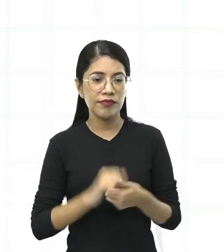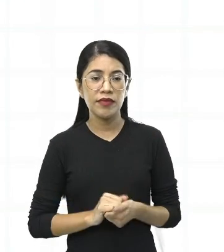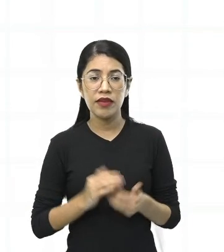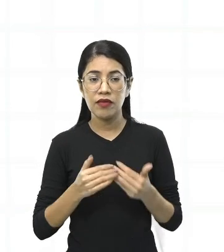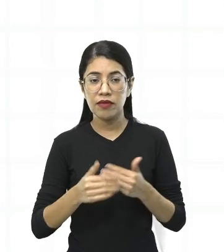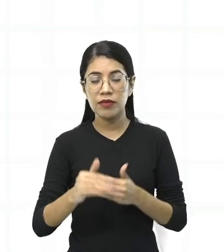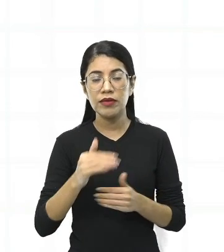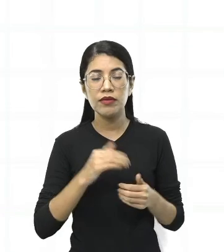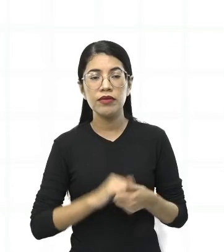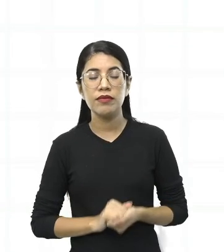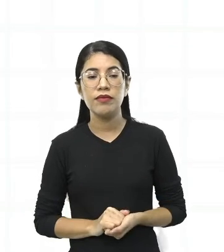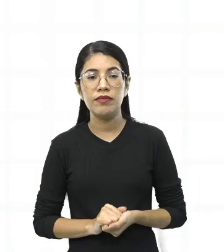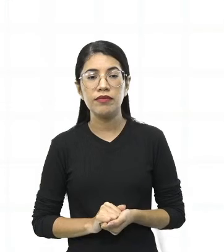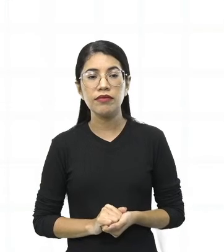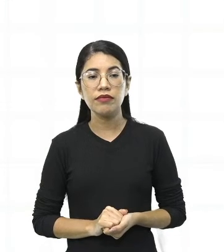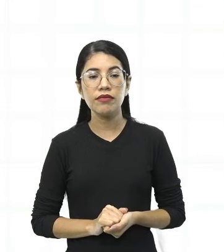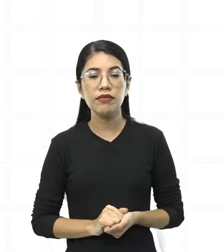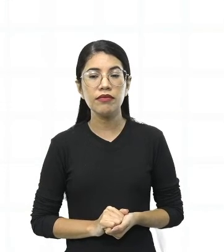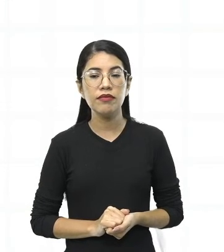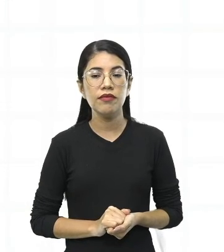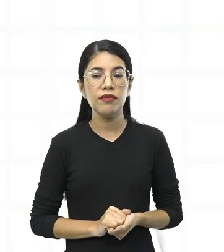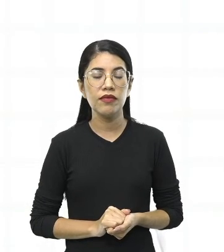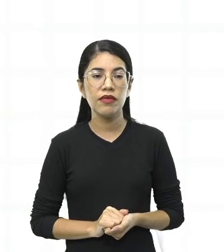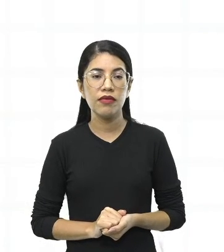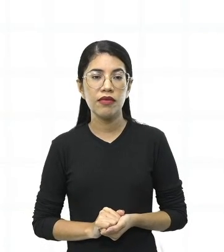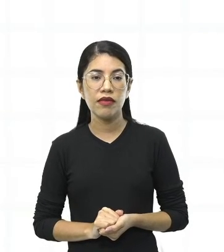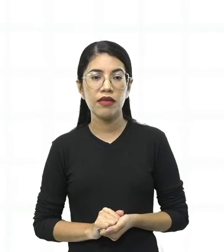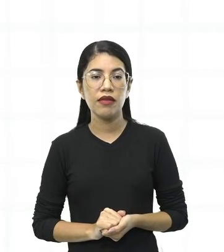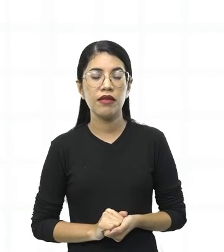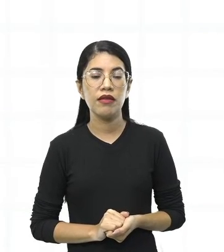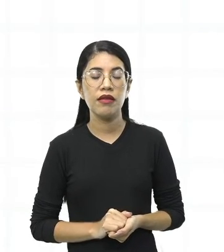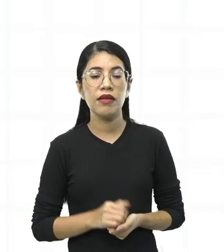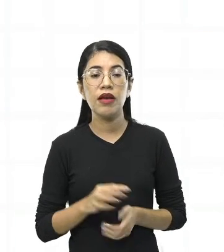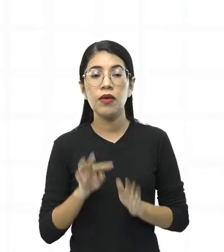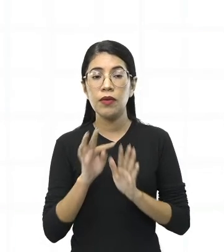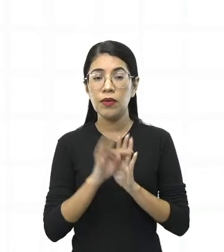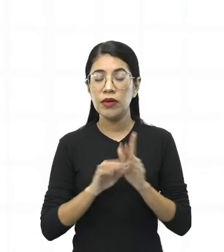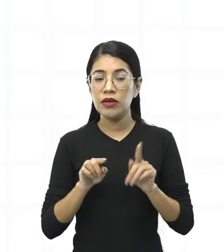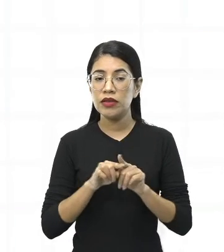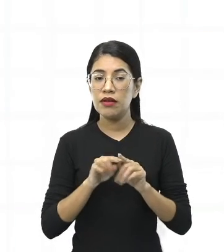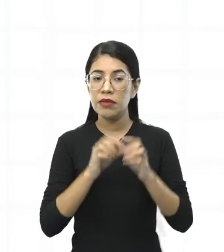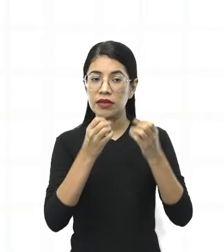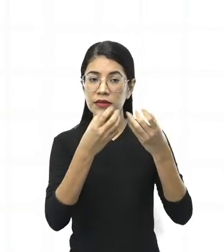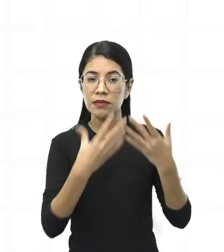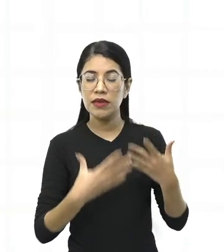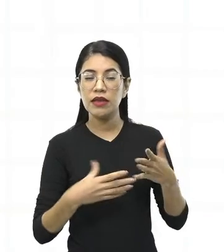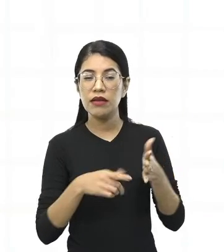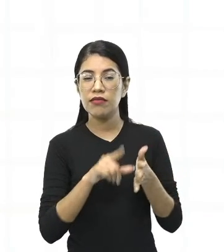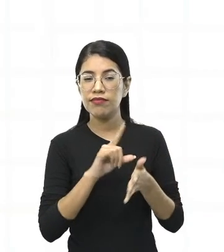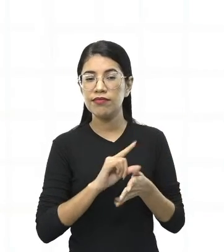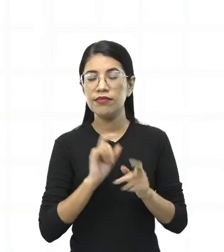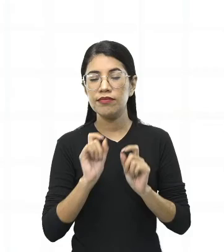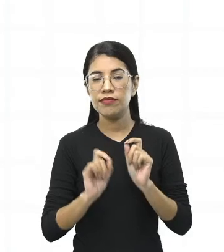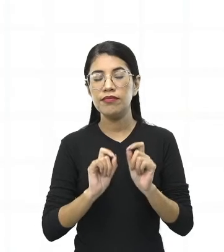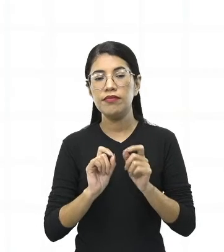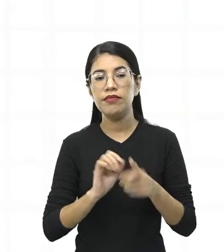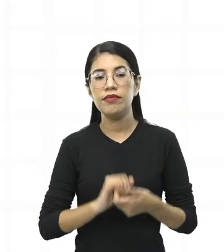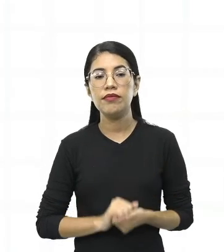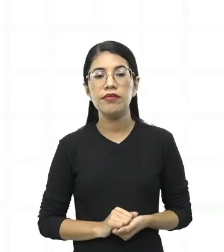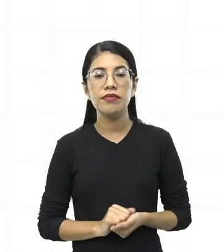então, o nosso texto, né? Ainda assim falando lá, né, dos